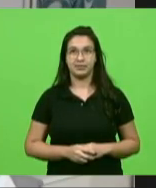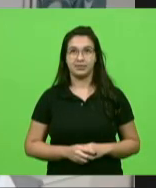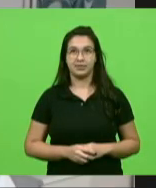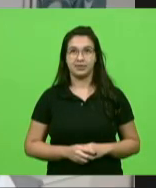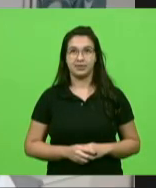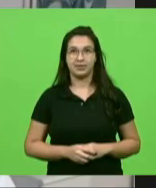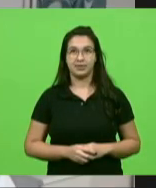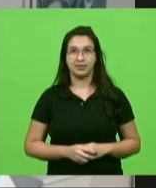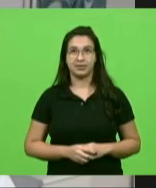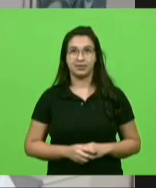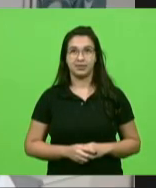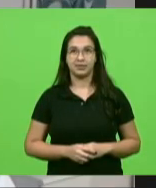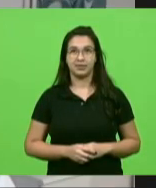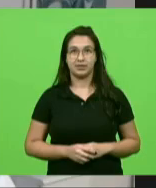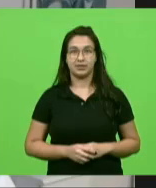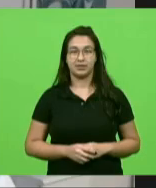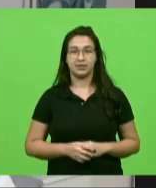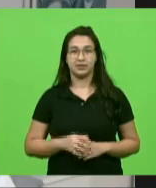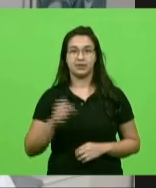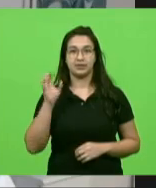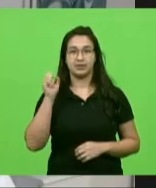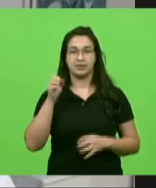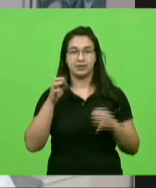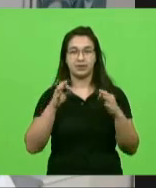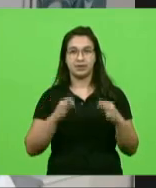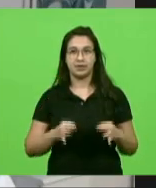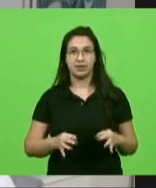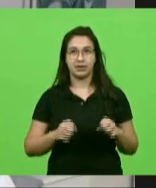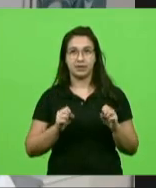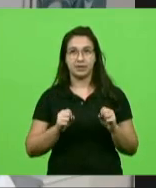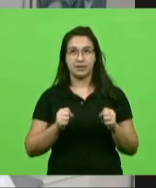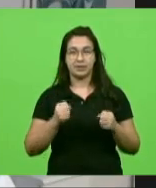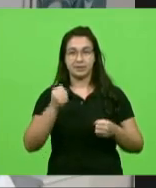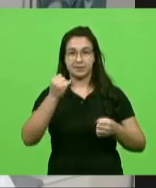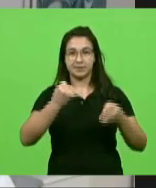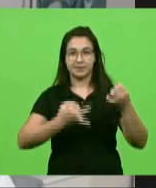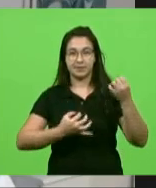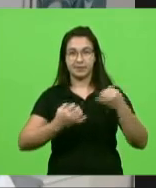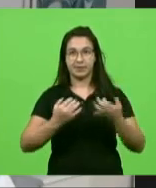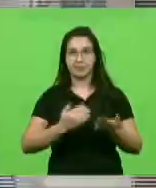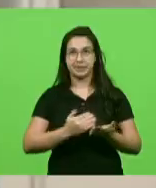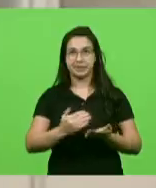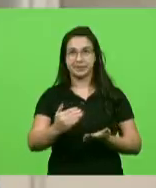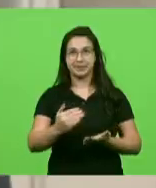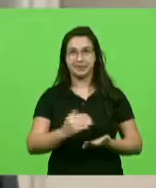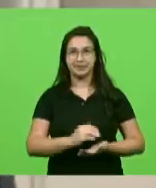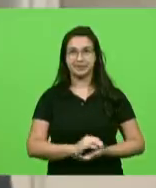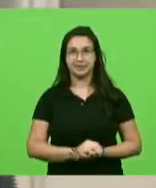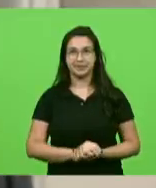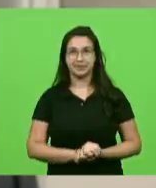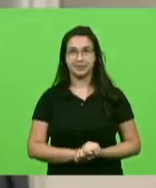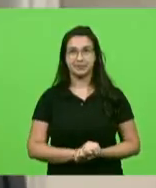sumo escrevendo ouvimos perfeitamente vossa excelência' barba Muito obrigado Muito obrigada